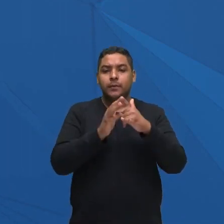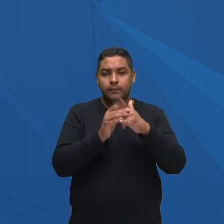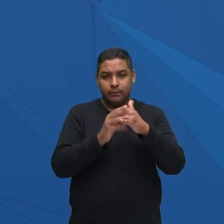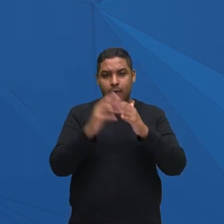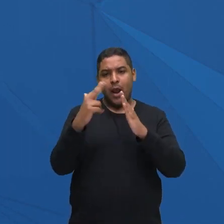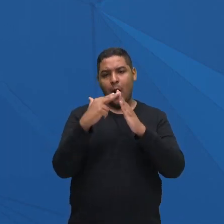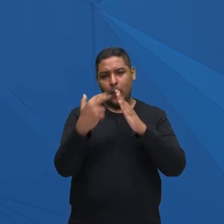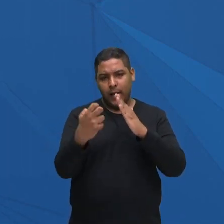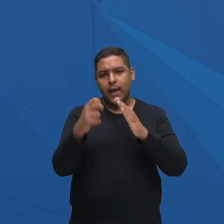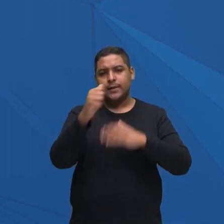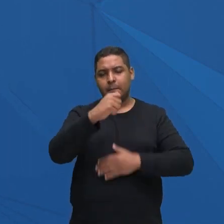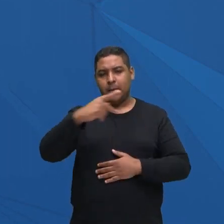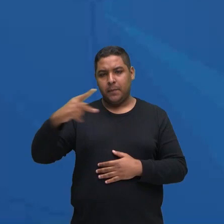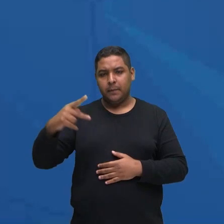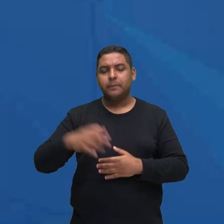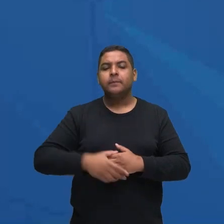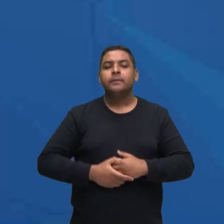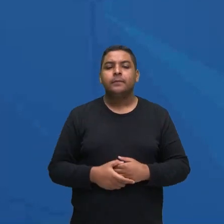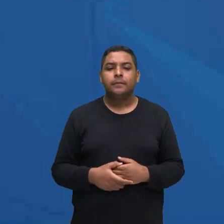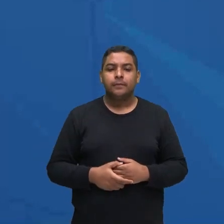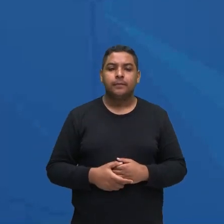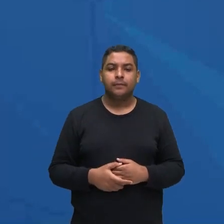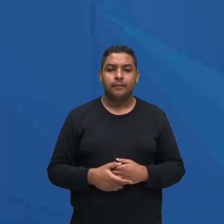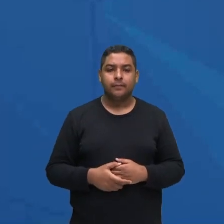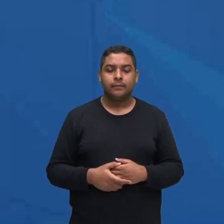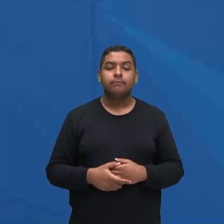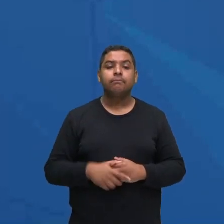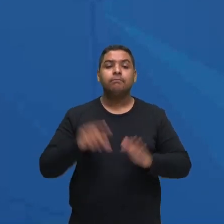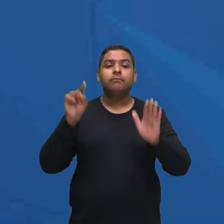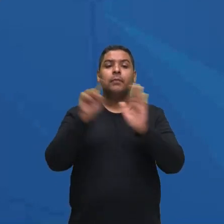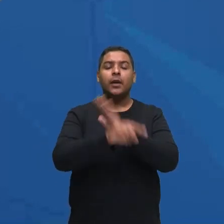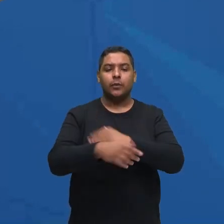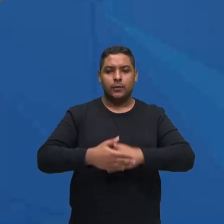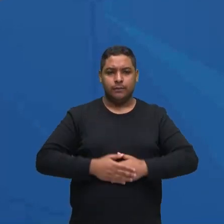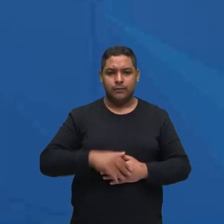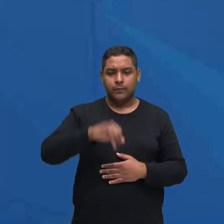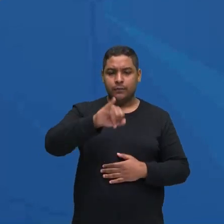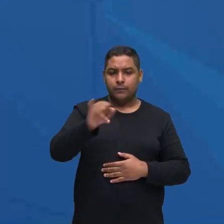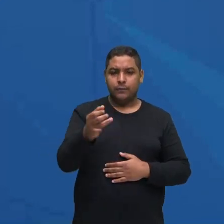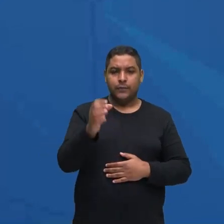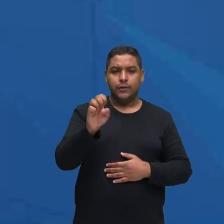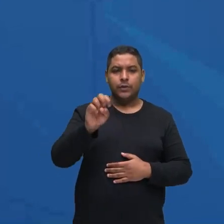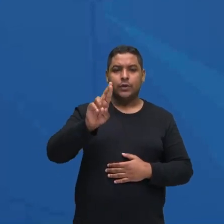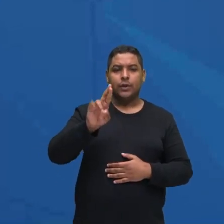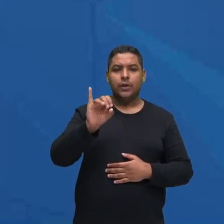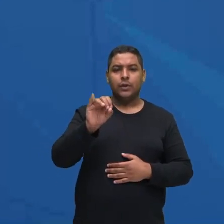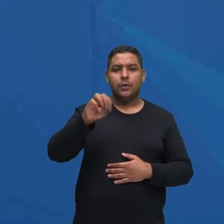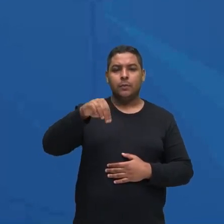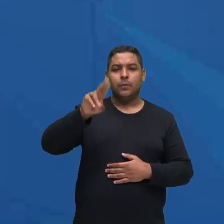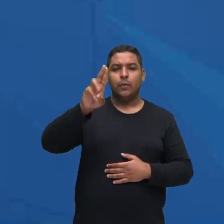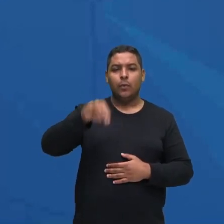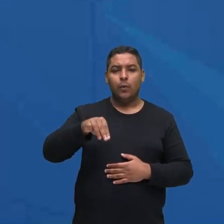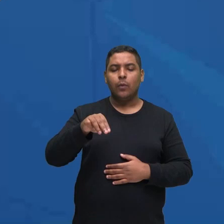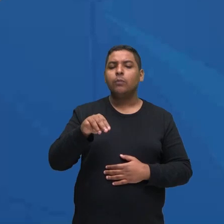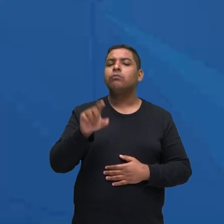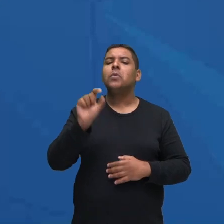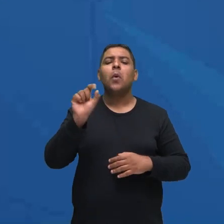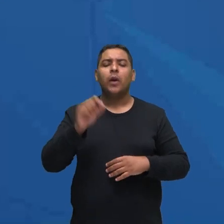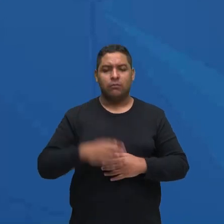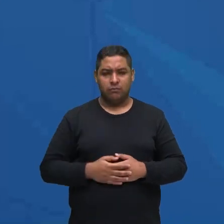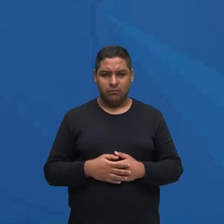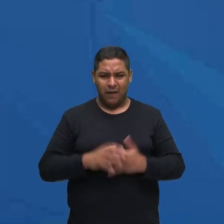bom? Então vamos lá. Primeira pergunta na tela. Jerimum é